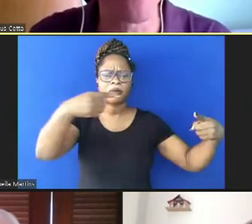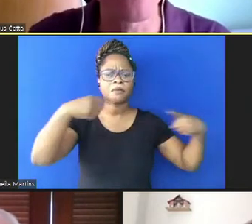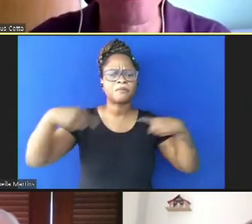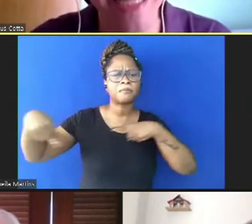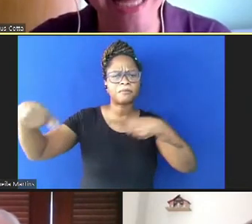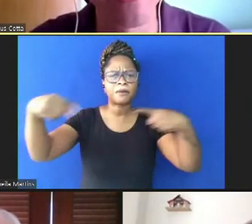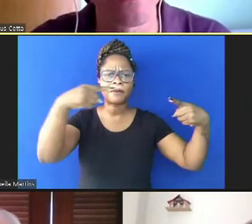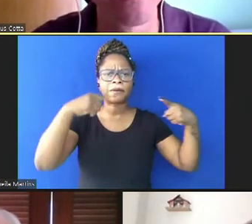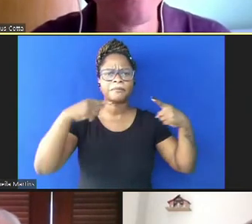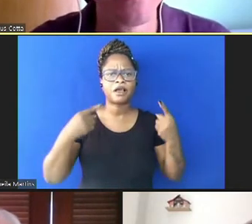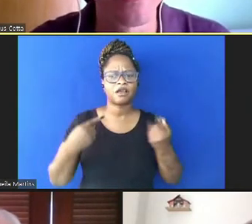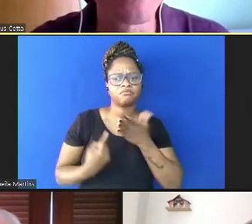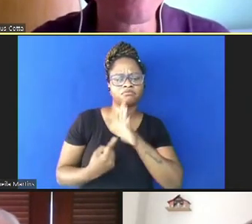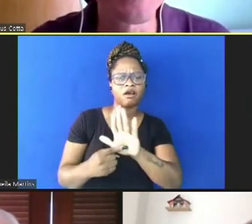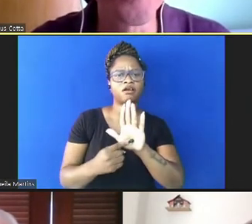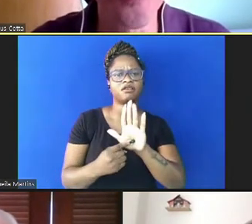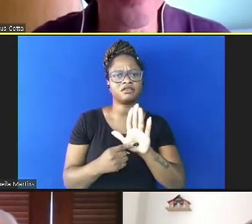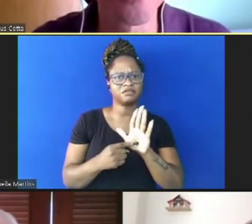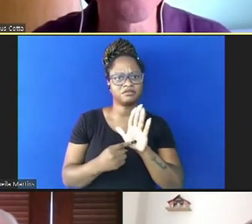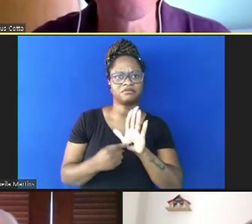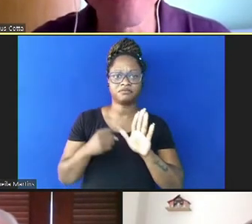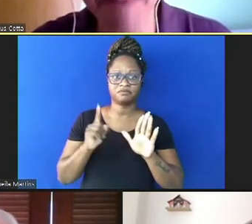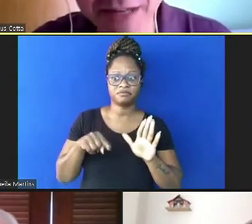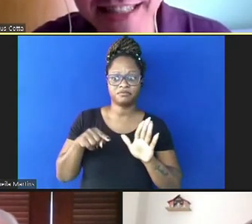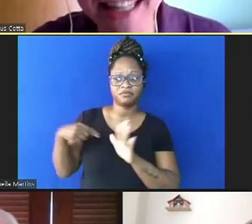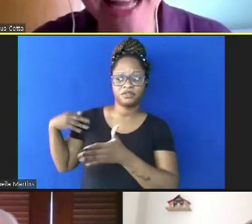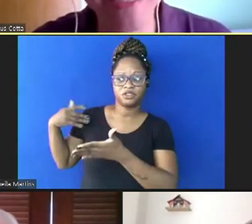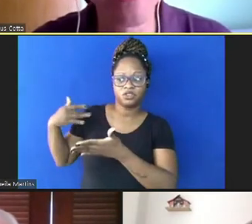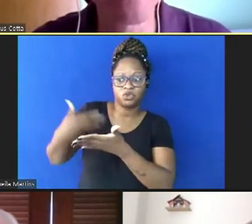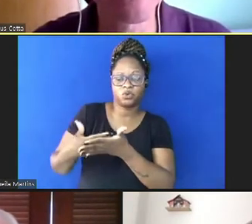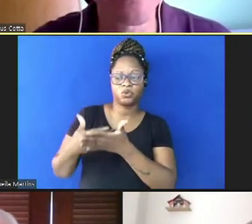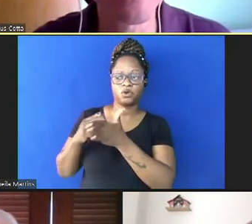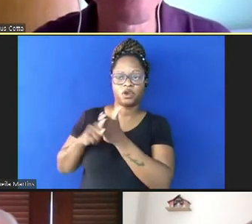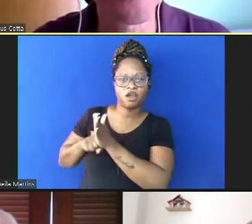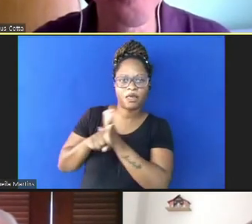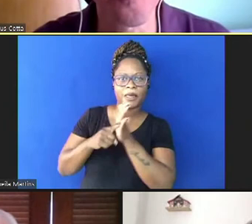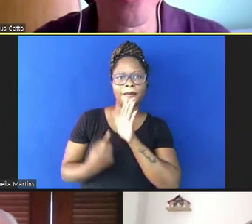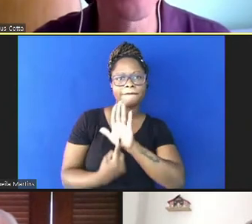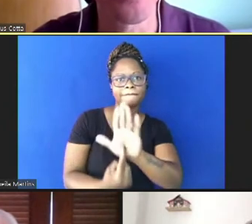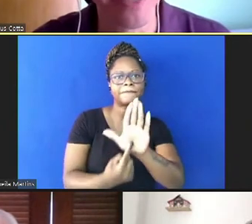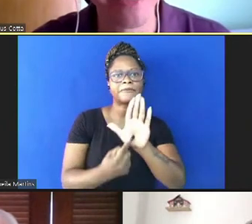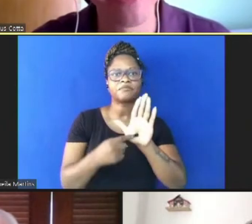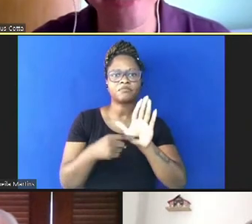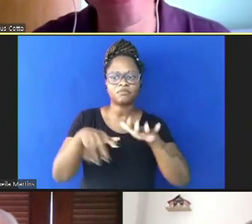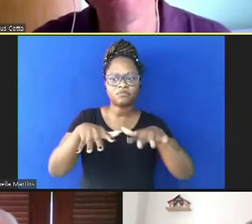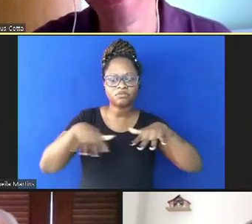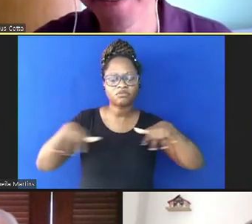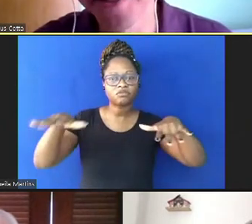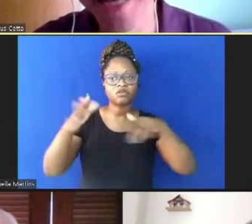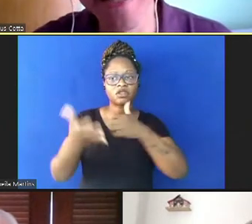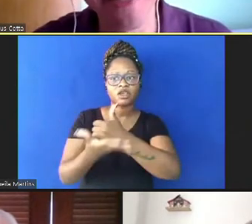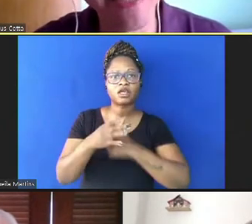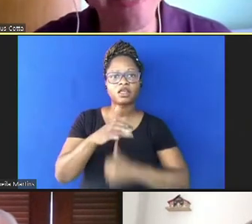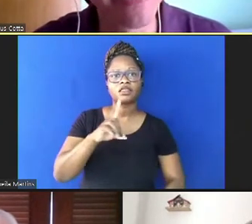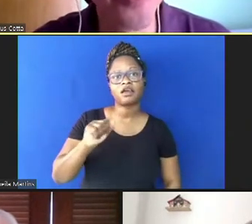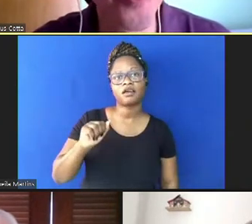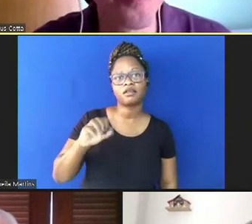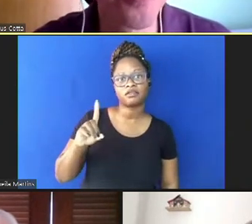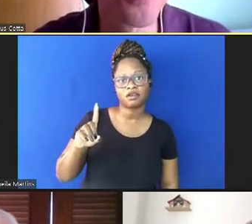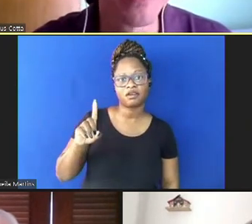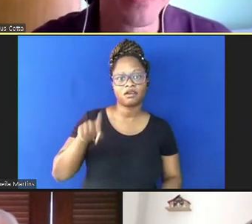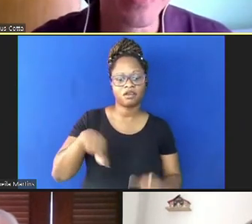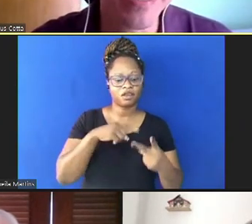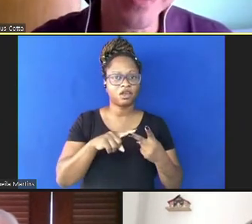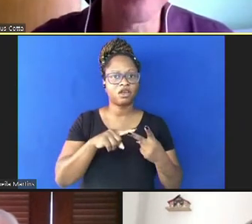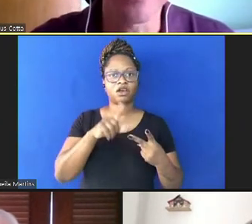né? Apresentar esses históricos, apresentar essas agências de suporte, que é o DAD, a Fundação Alexander von